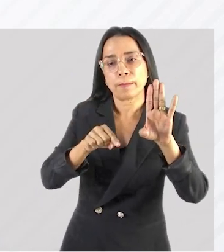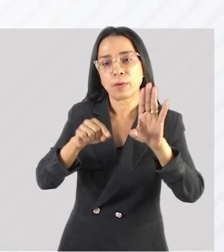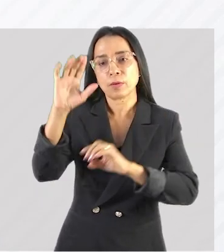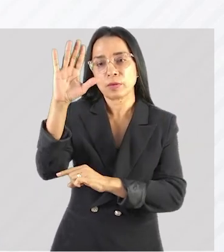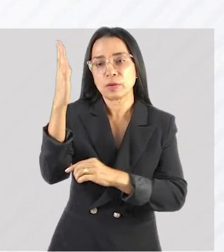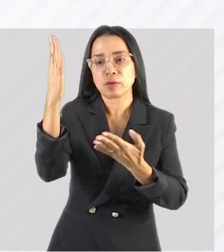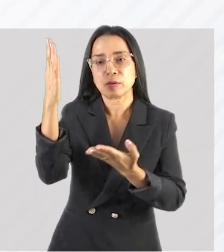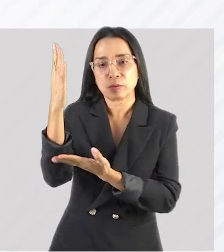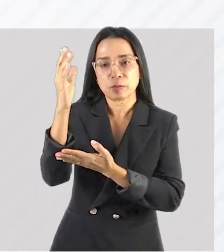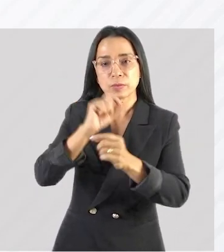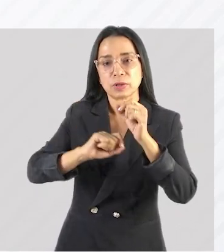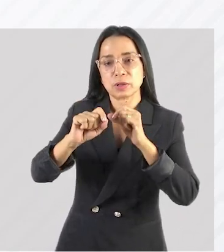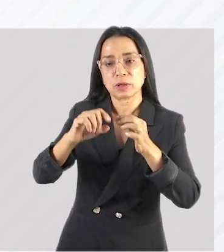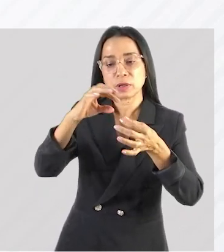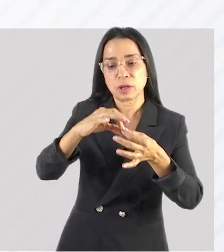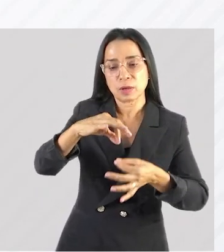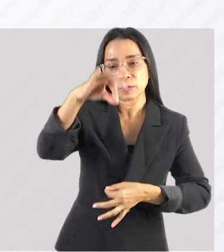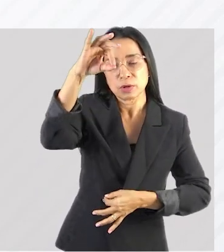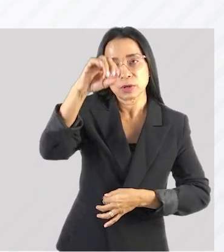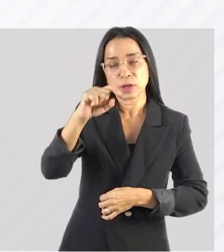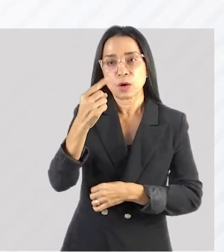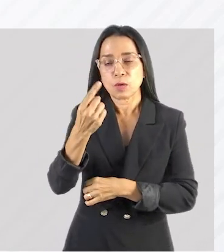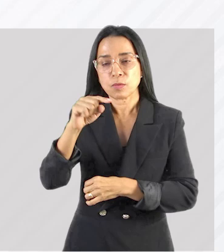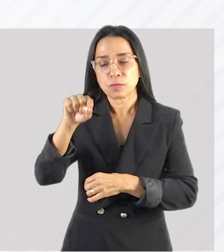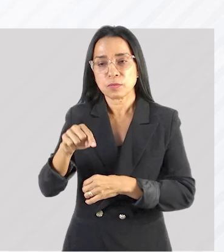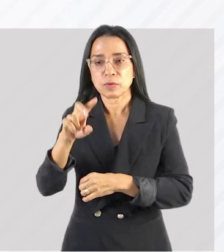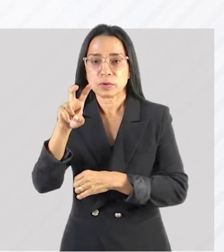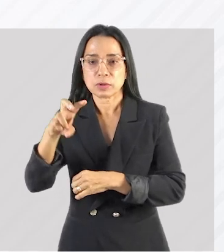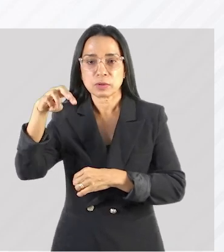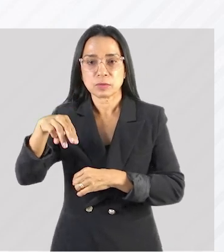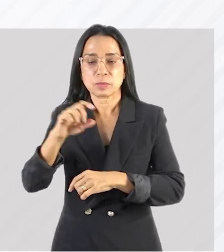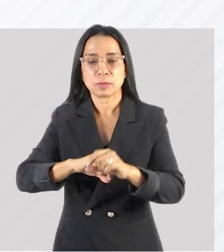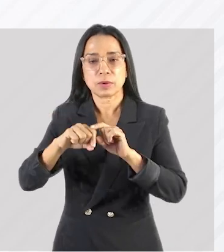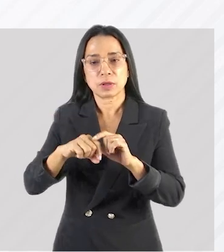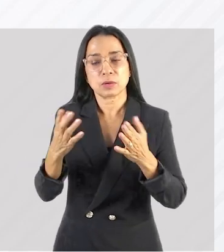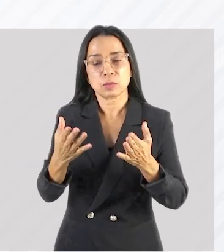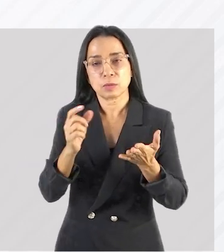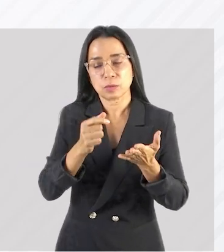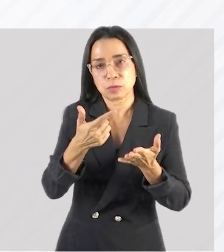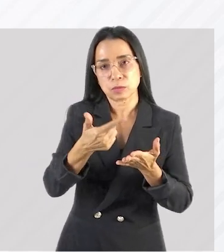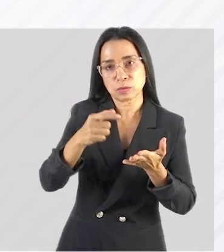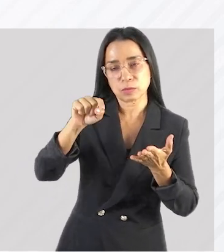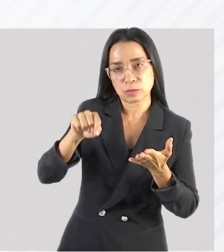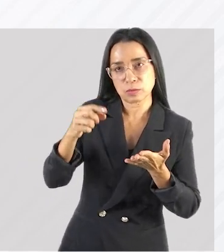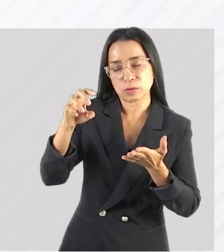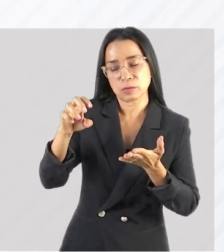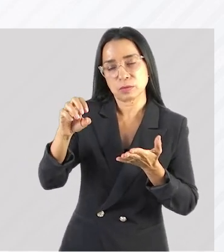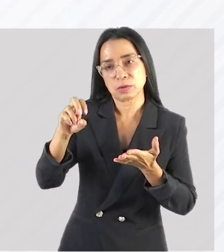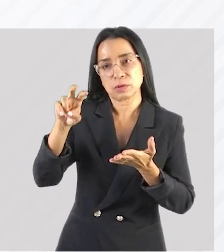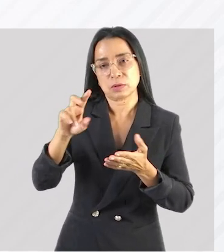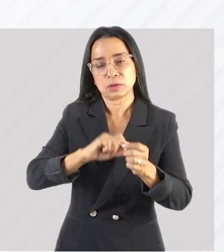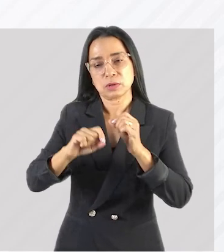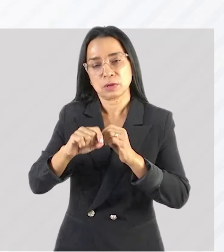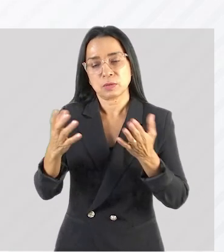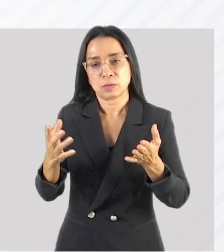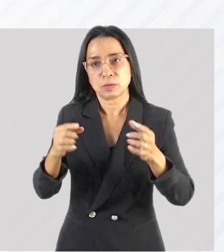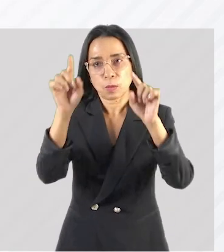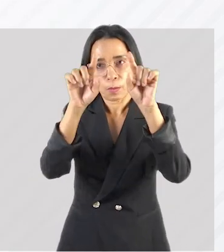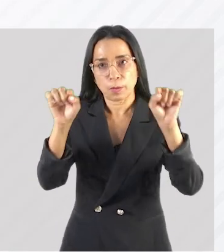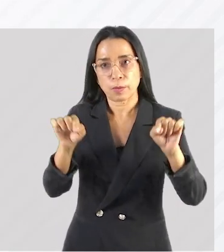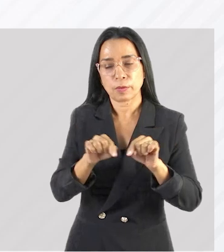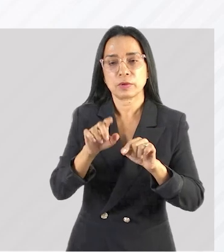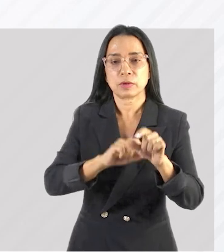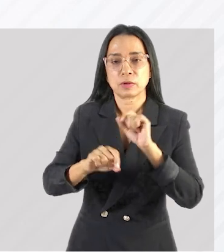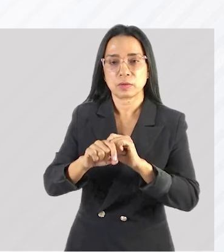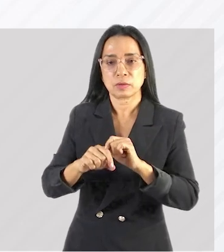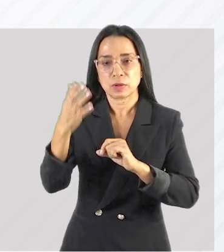cujas dimensões medem 1,05 metros por 2,5, inserida nesse triângulo.